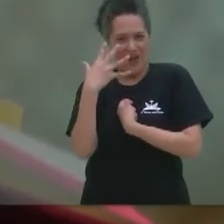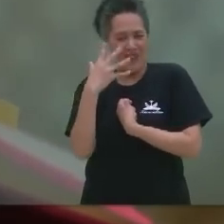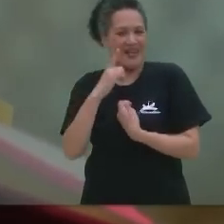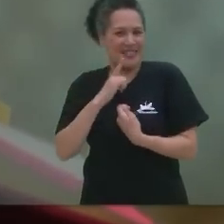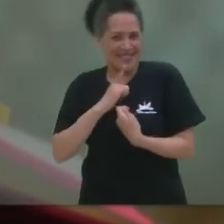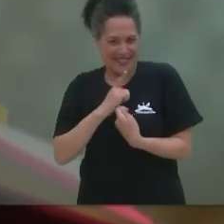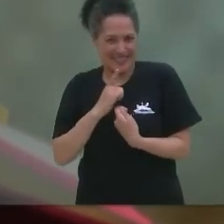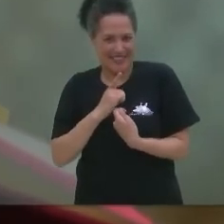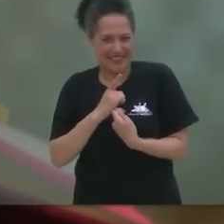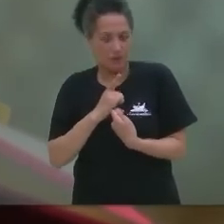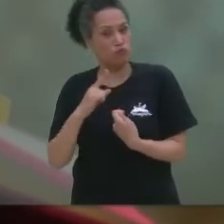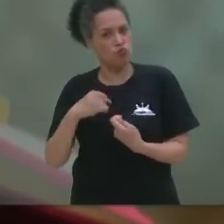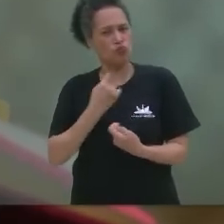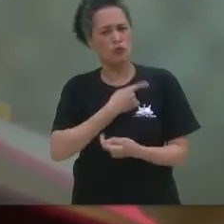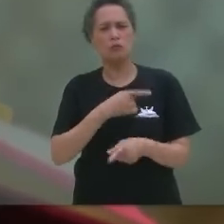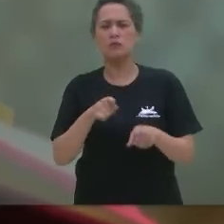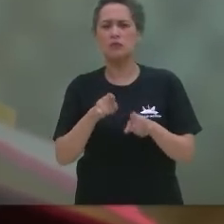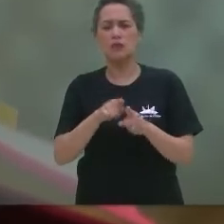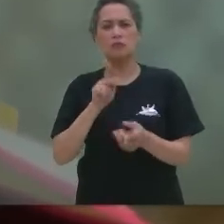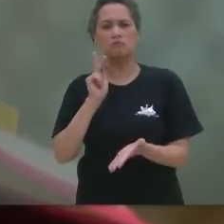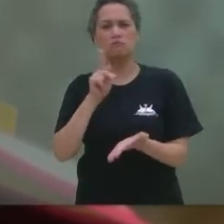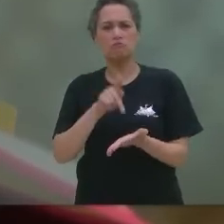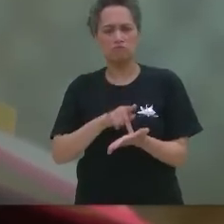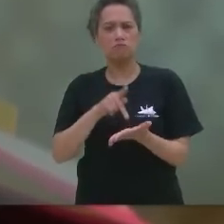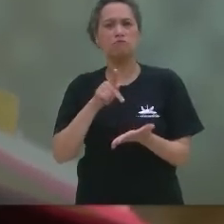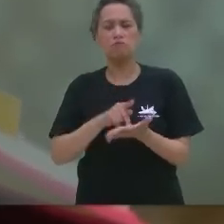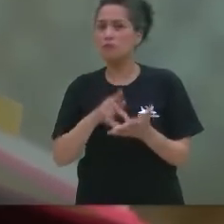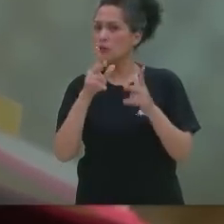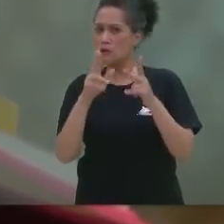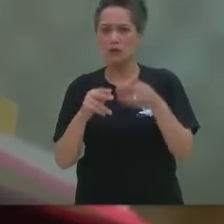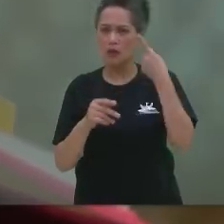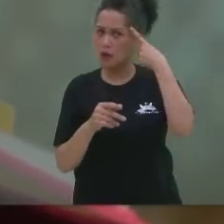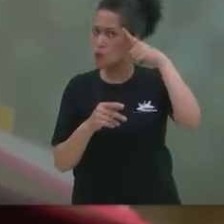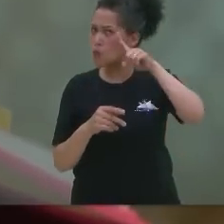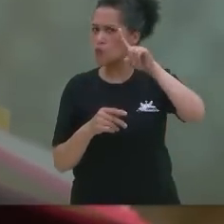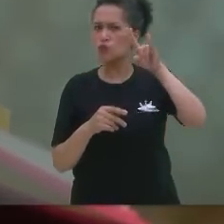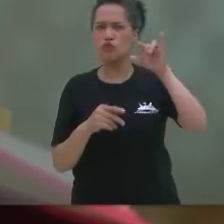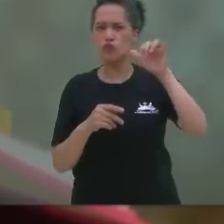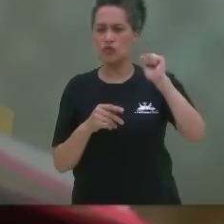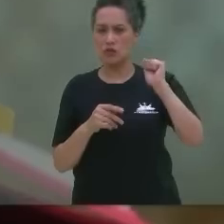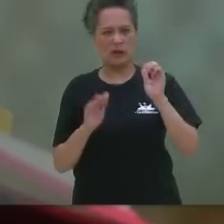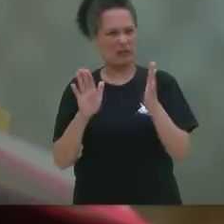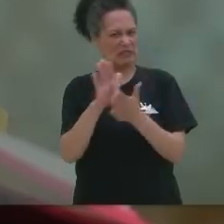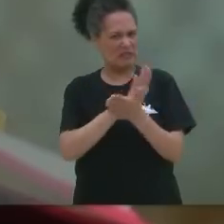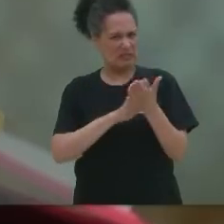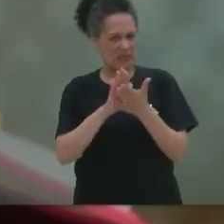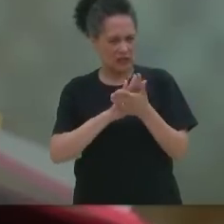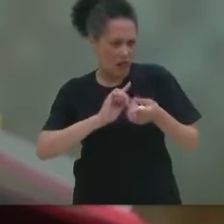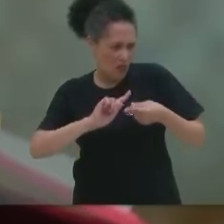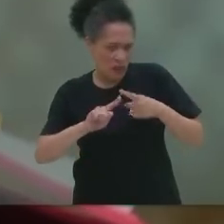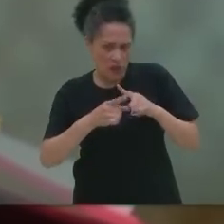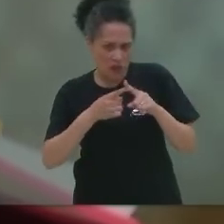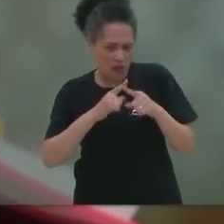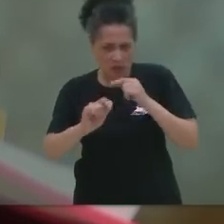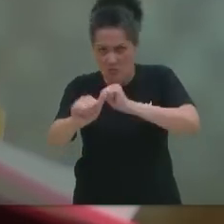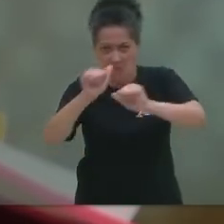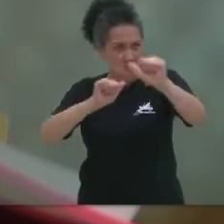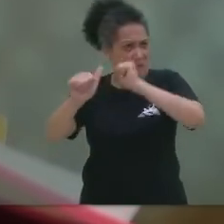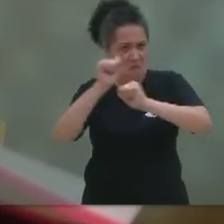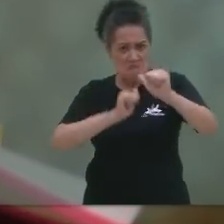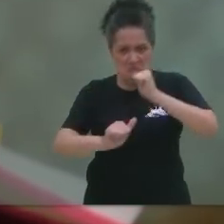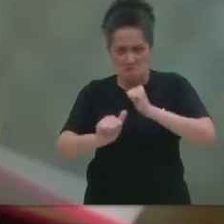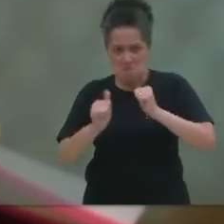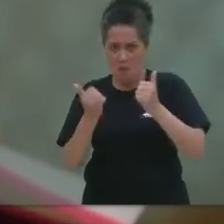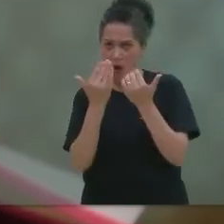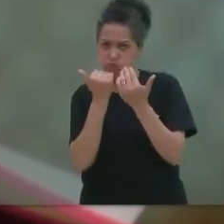Procedamos honestamente como em pleno dia, nada de glutenerias e bebedeiras, nem